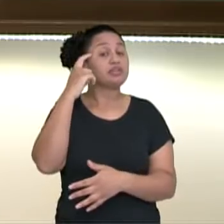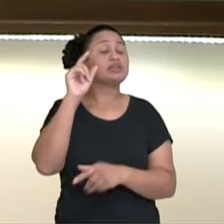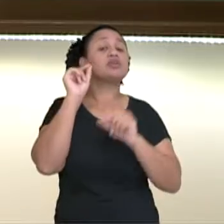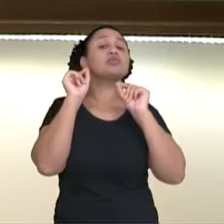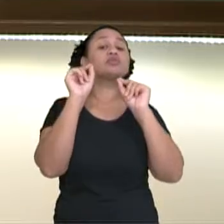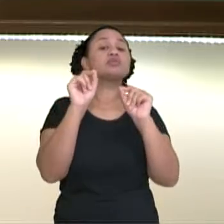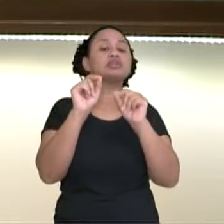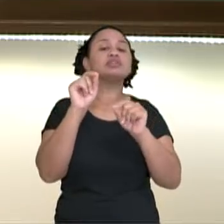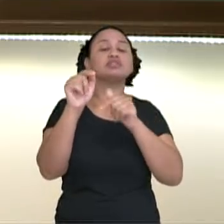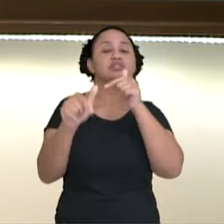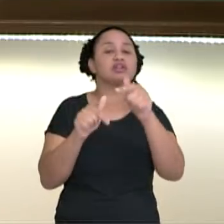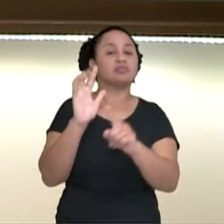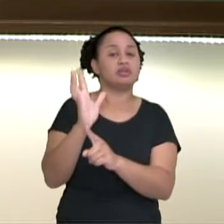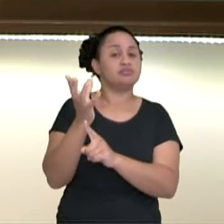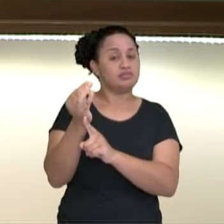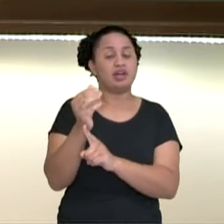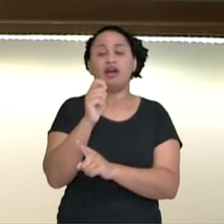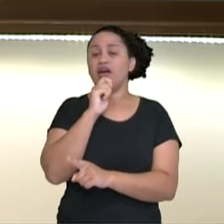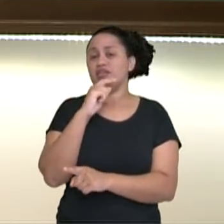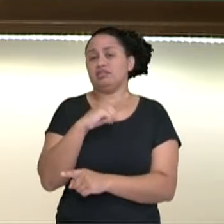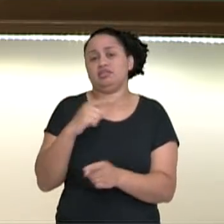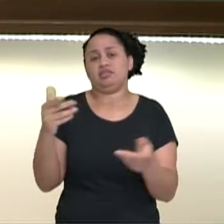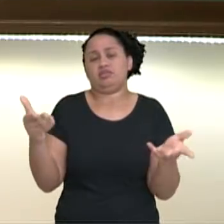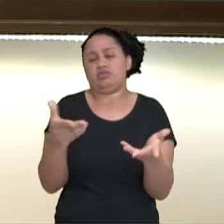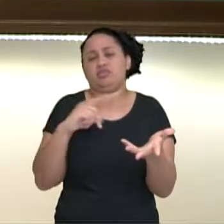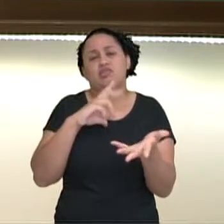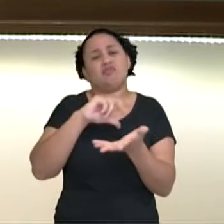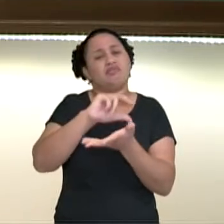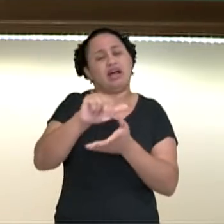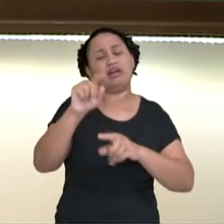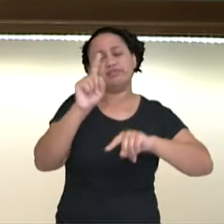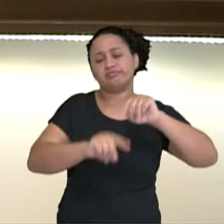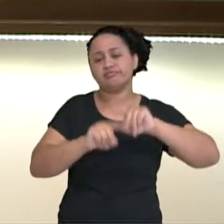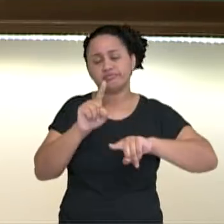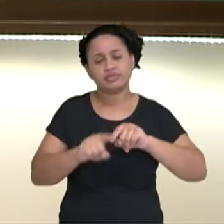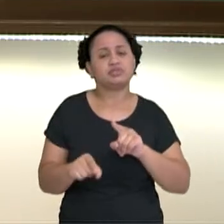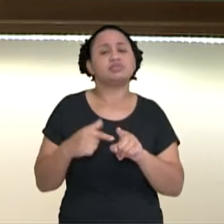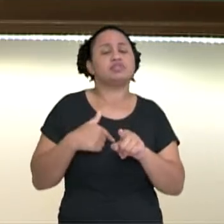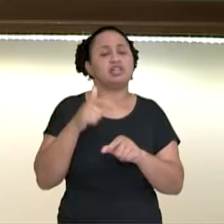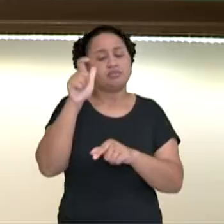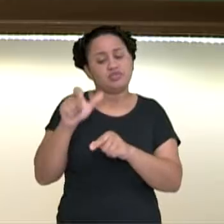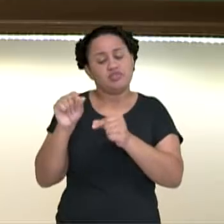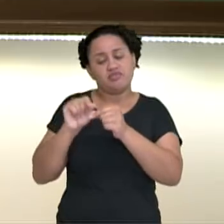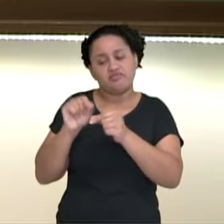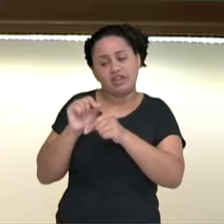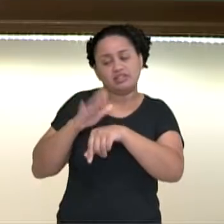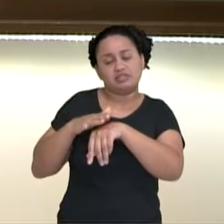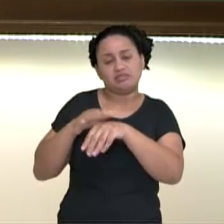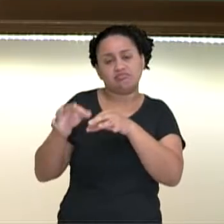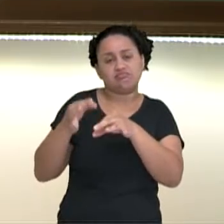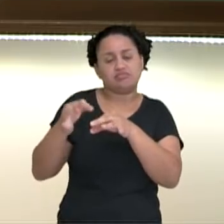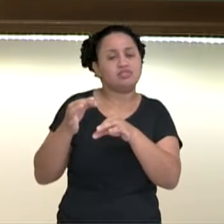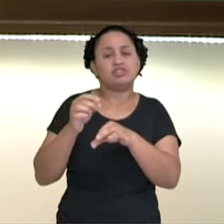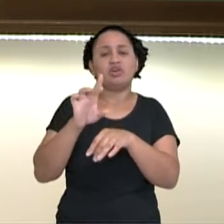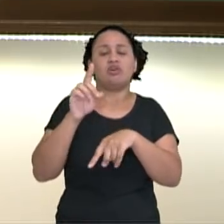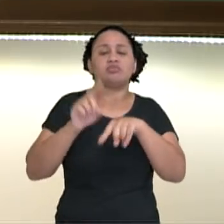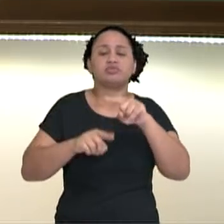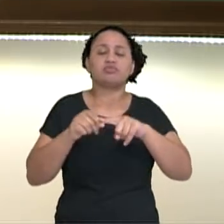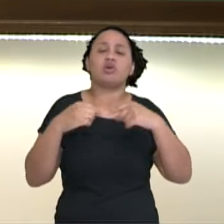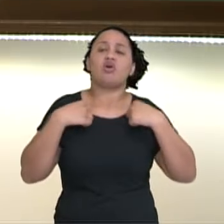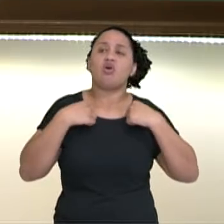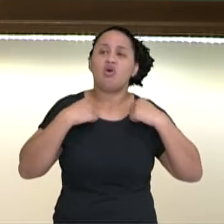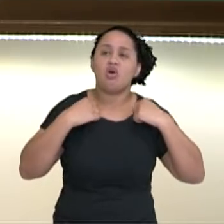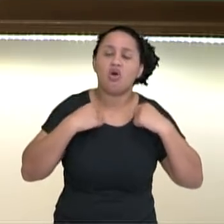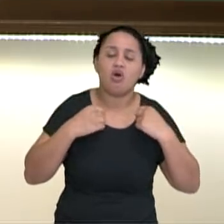eles se mantêm. Nós vamos ter uma série de produtos que são feitos artesanalmente. Não só produtos, a gente vai ter